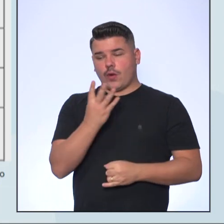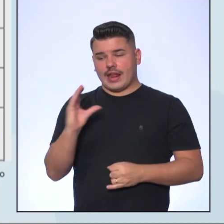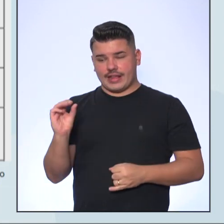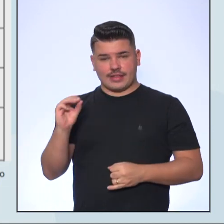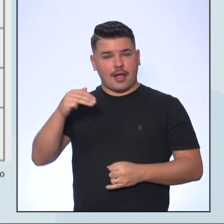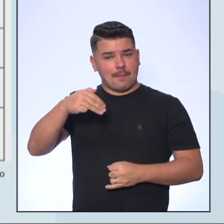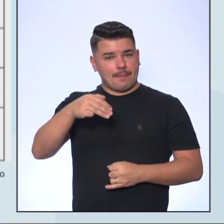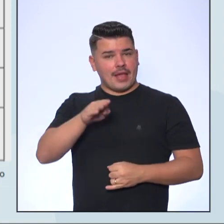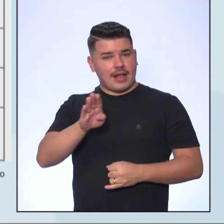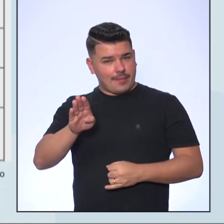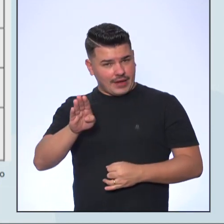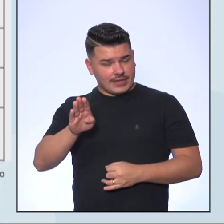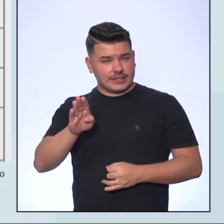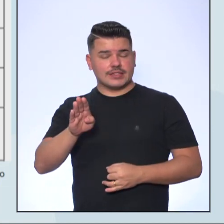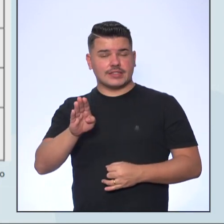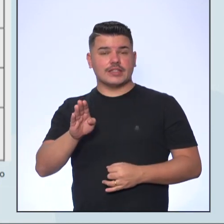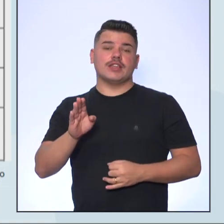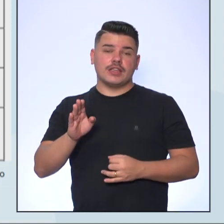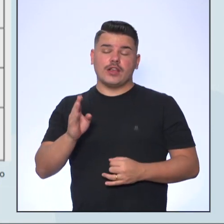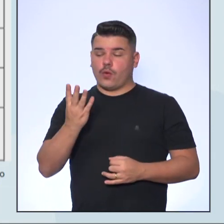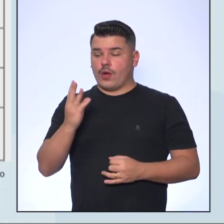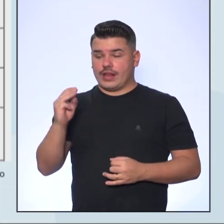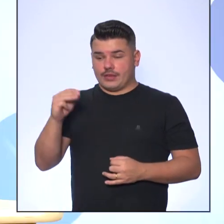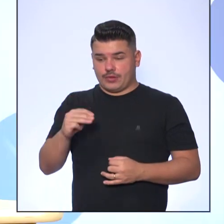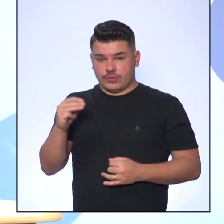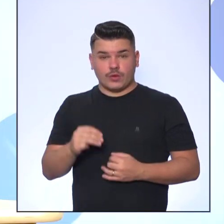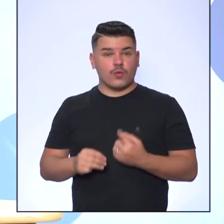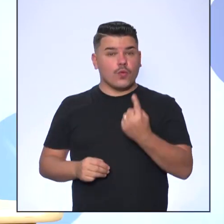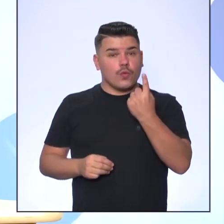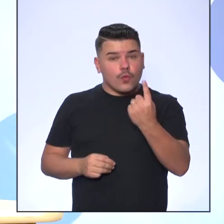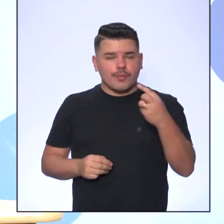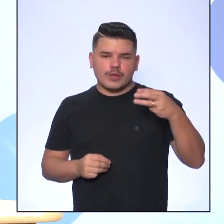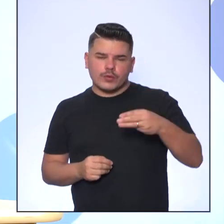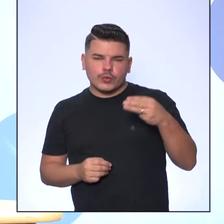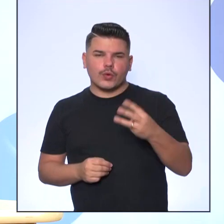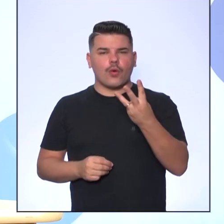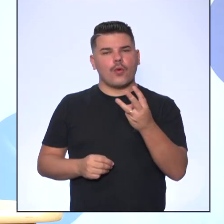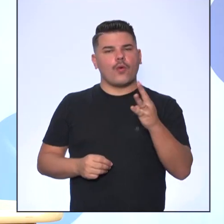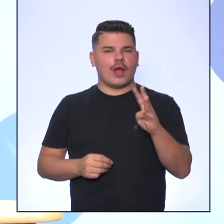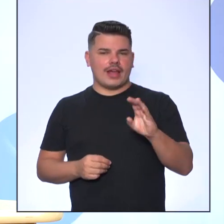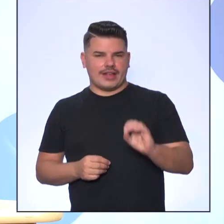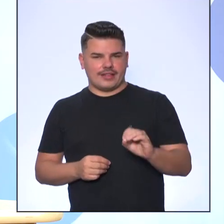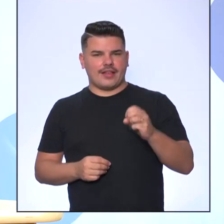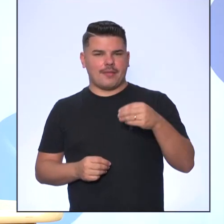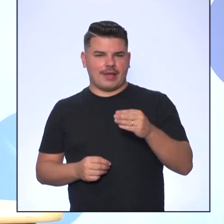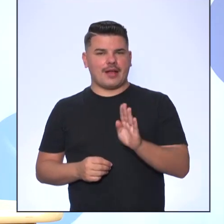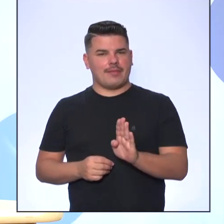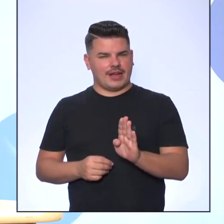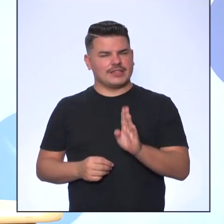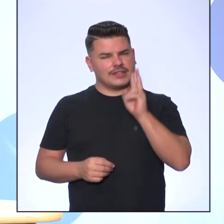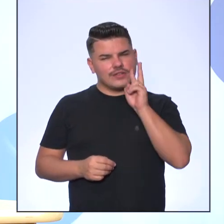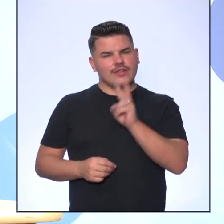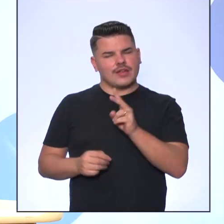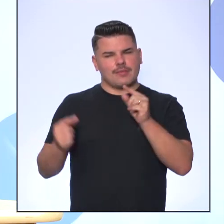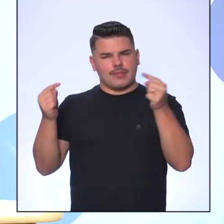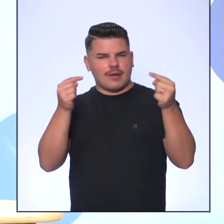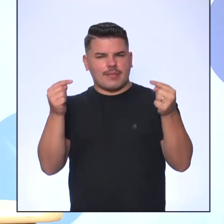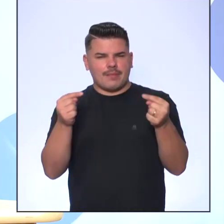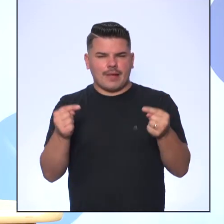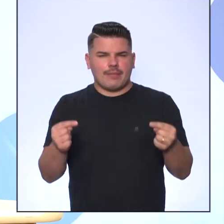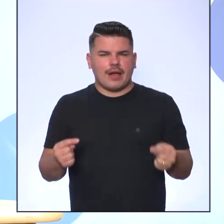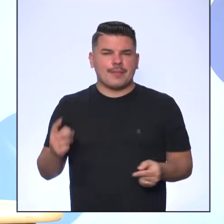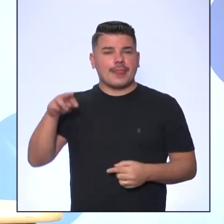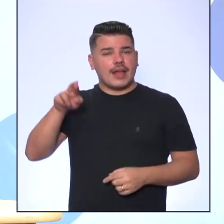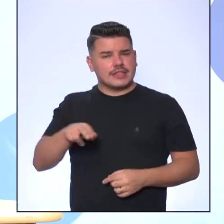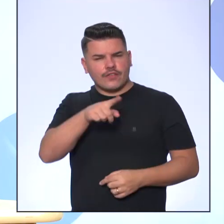minutos, então ele gastava 4 megas por minuto. Essas razões que nós vimos, né, que nós olhamos aí, nós já